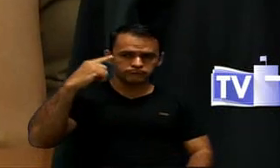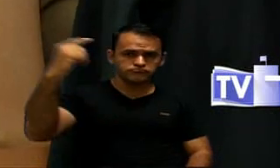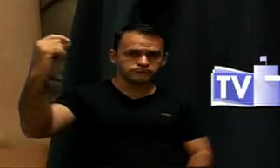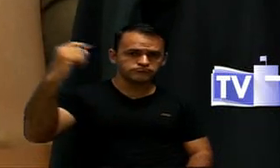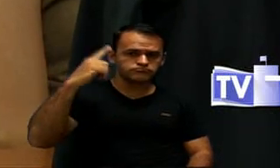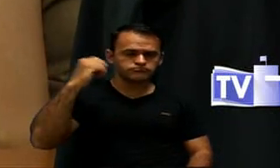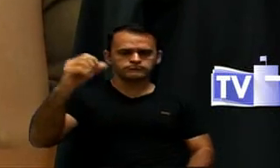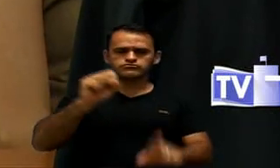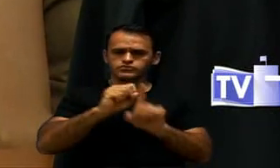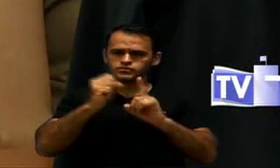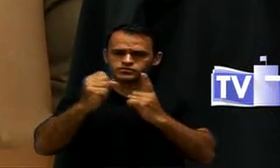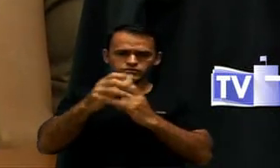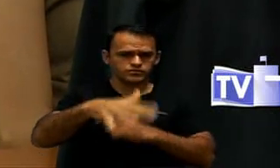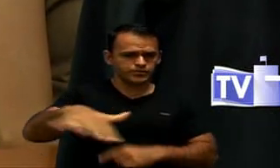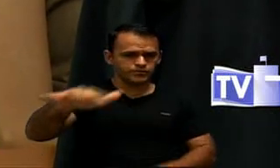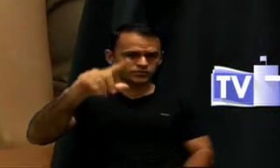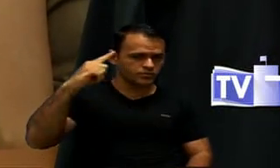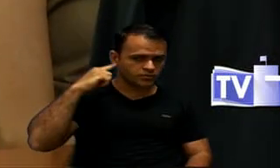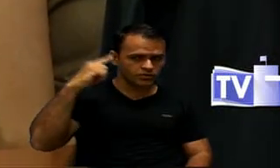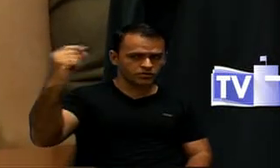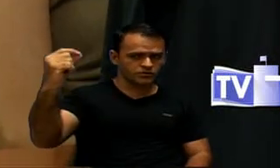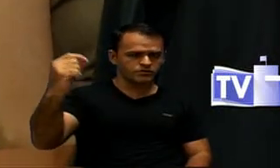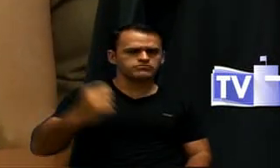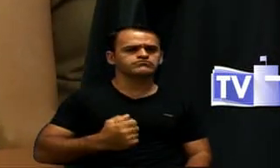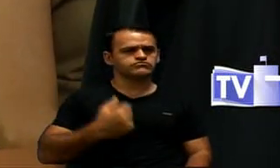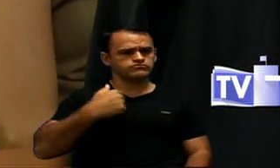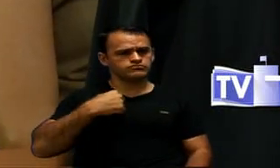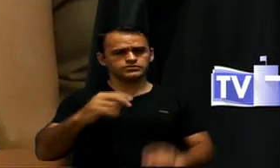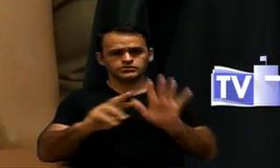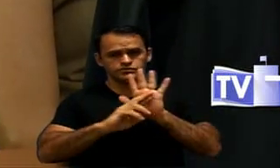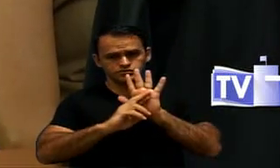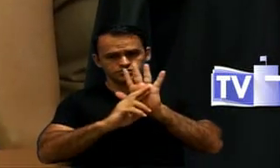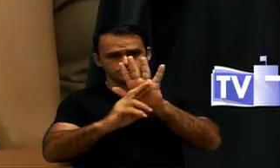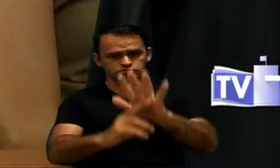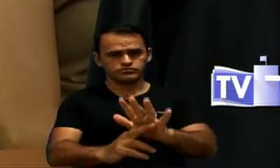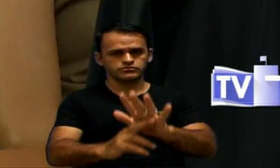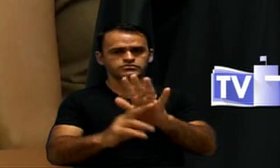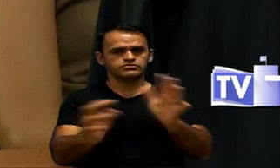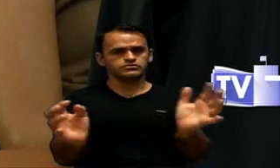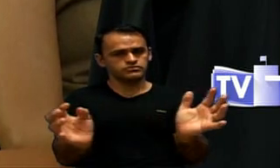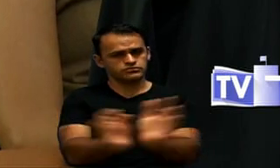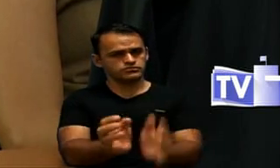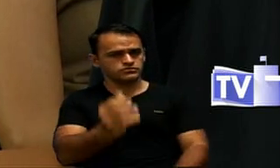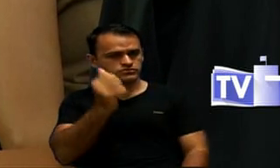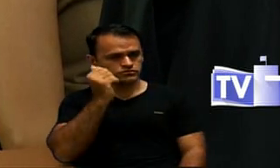pela sociedade civil, enfim, estou representando as mulheres.